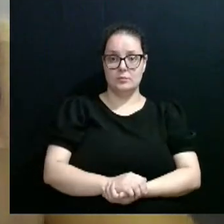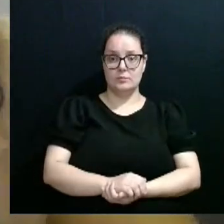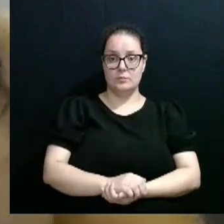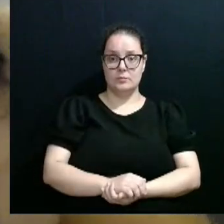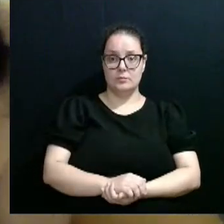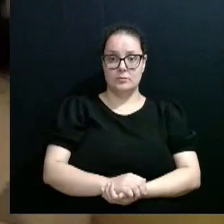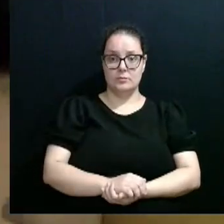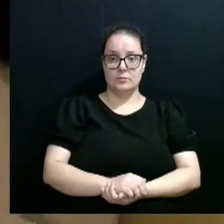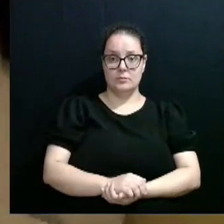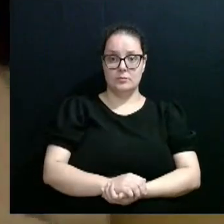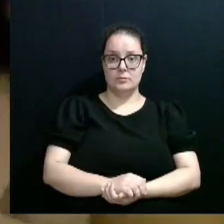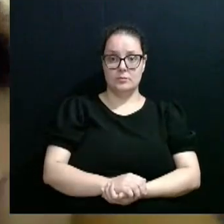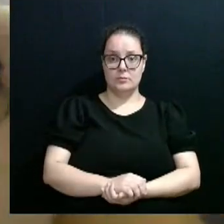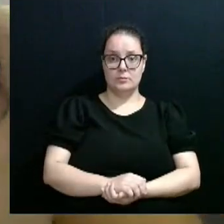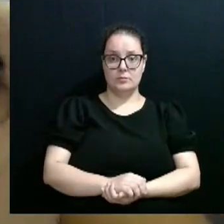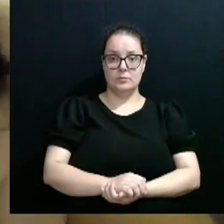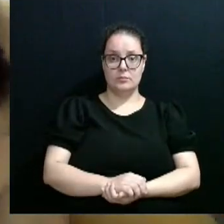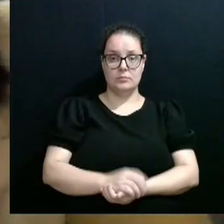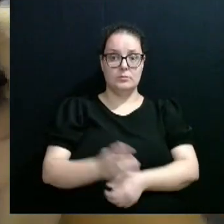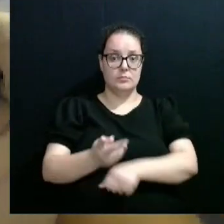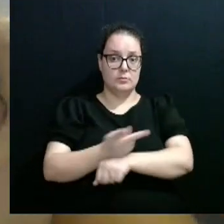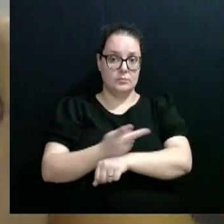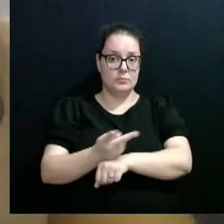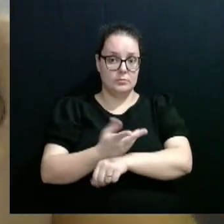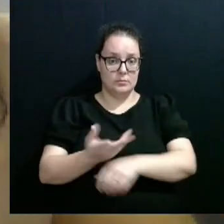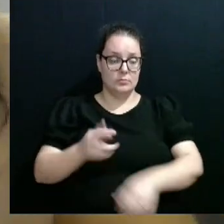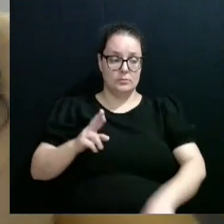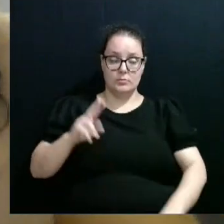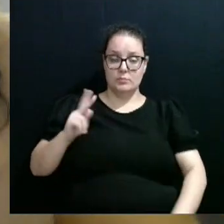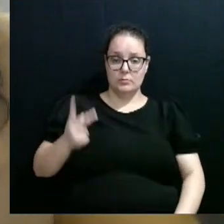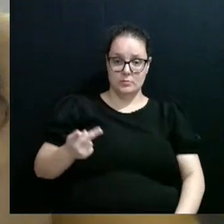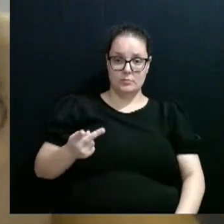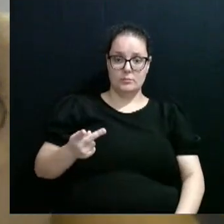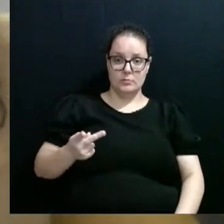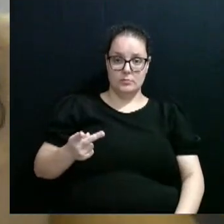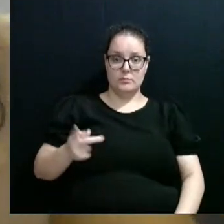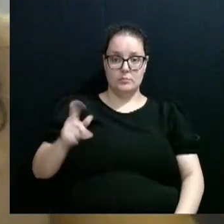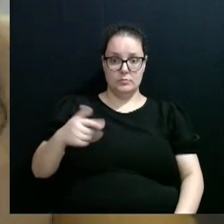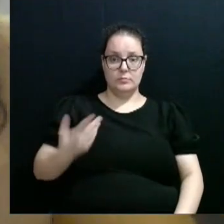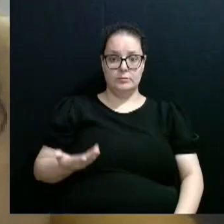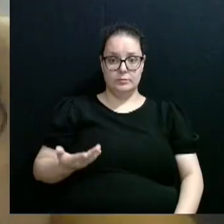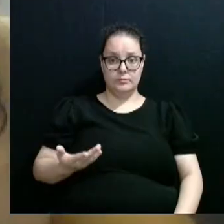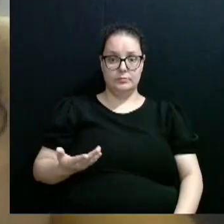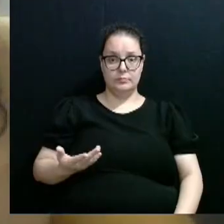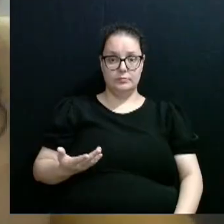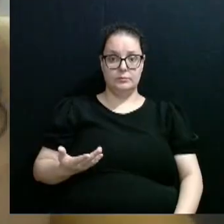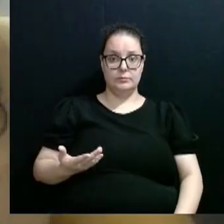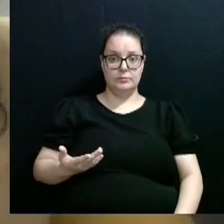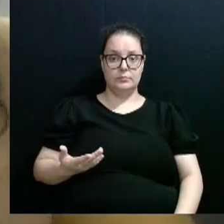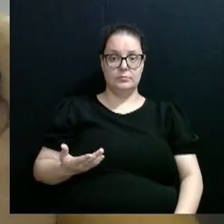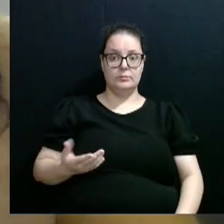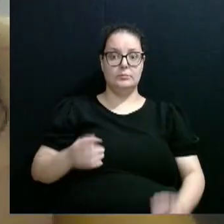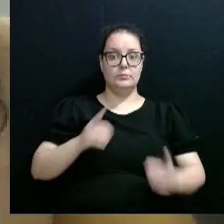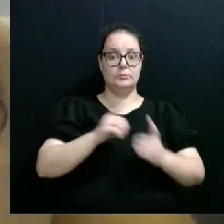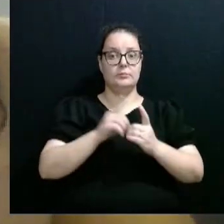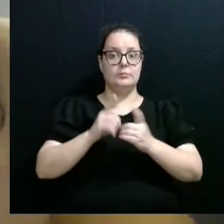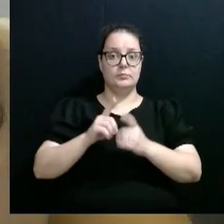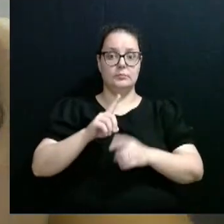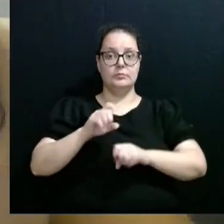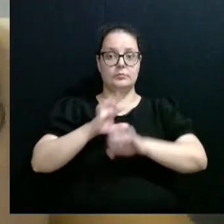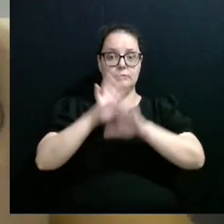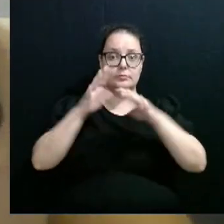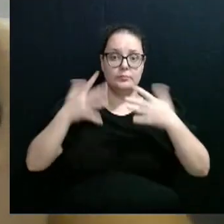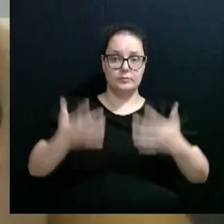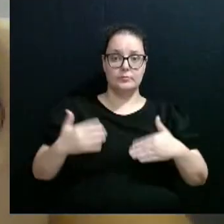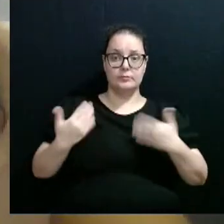A procura, né, pelo RH de tentativa de esclarecimento dessas questões, né? Se não for claro qual que é a